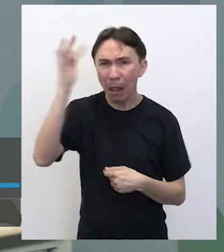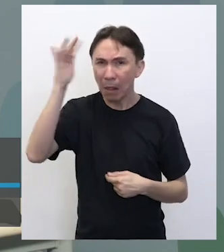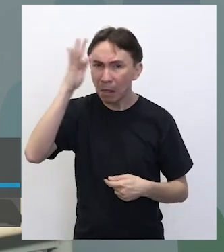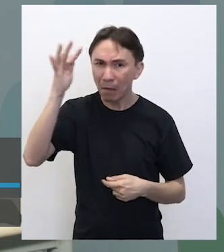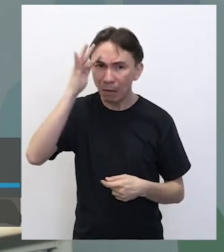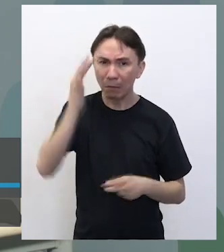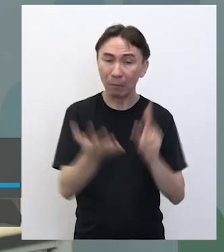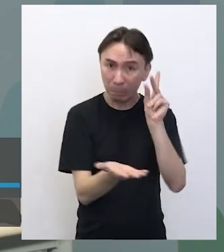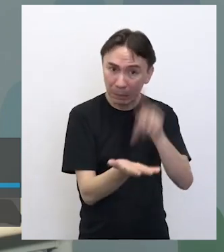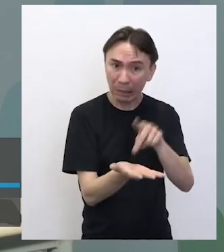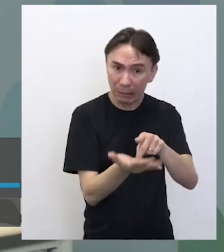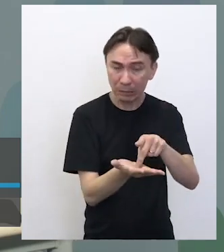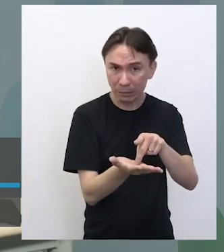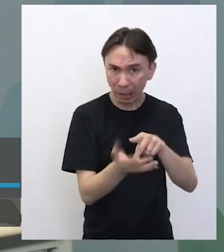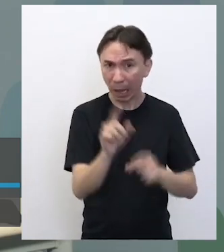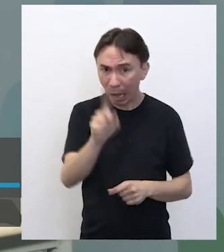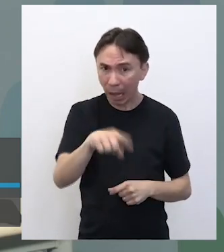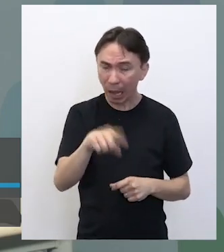filósofa. Né?